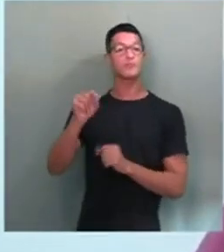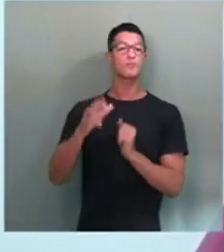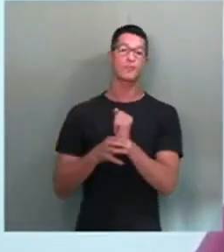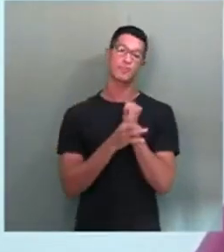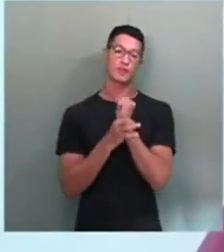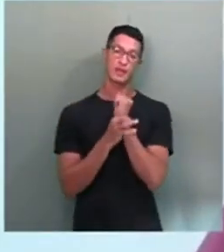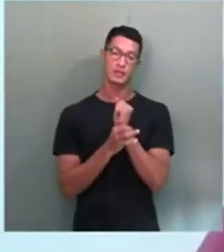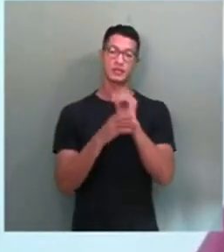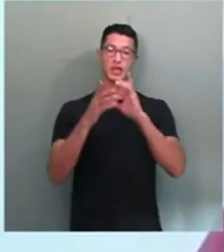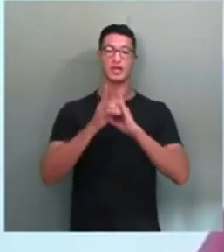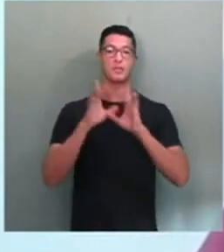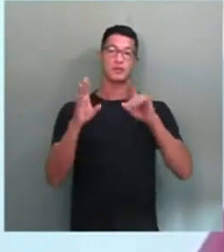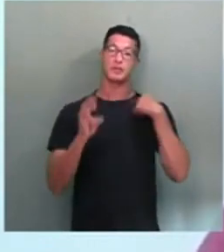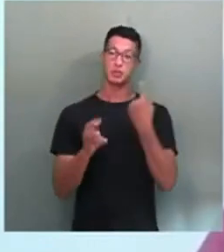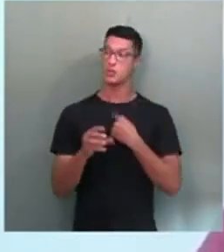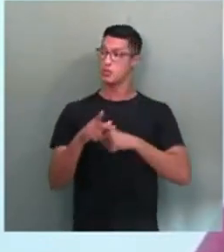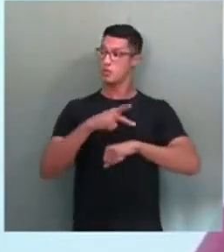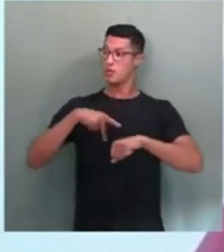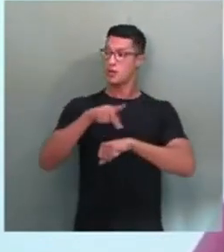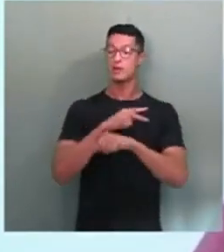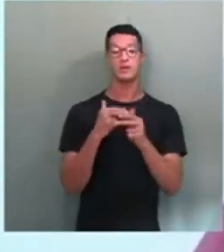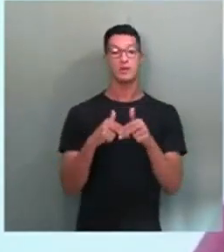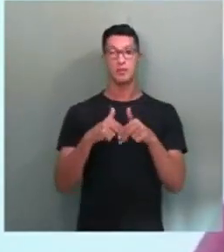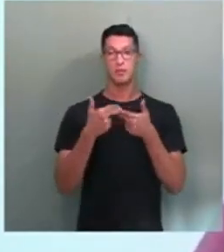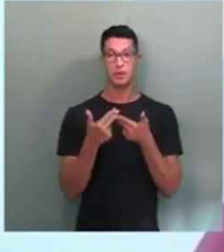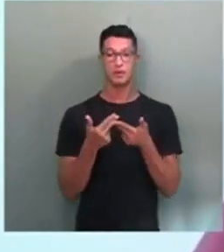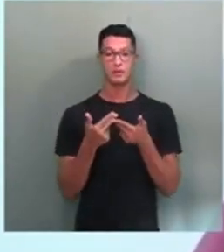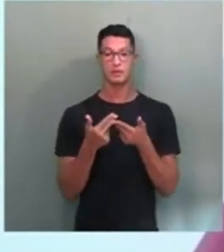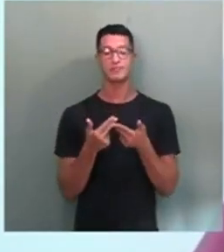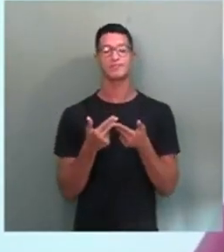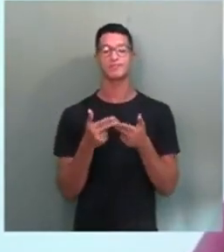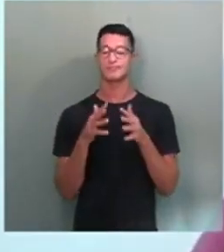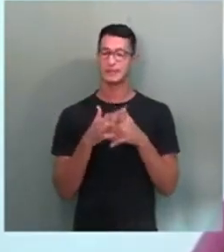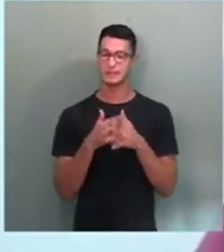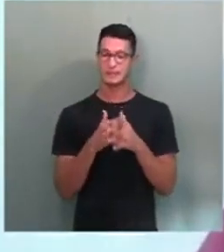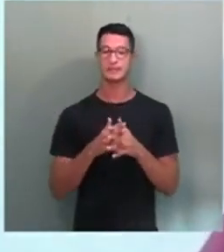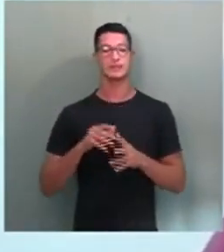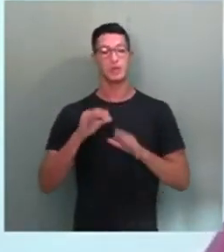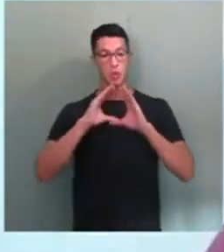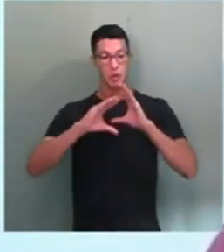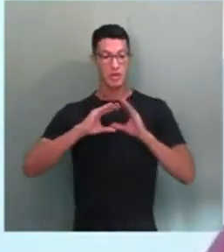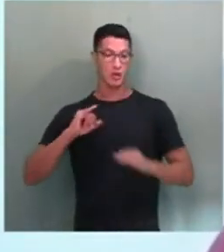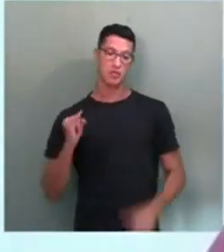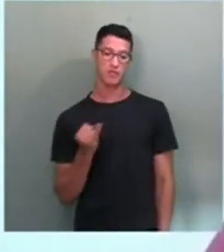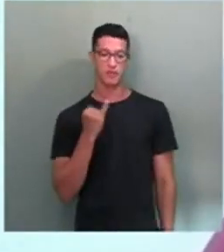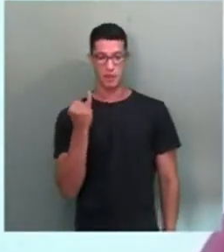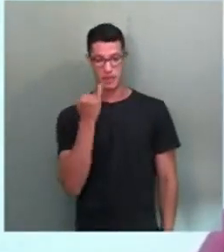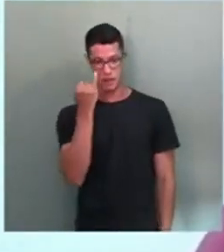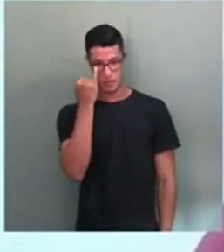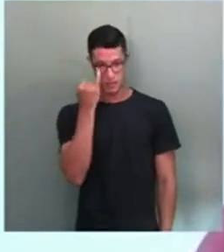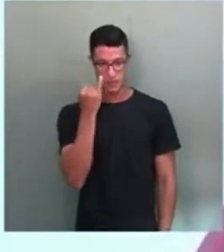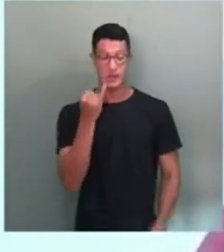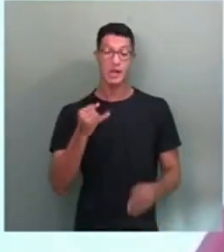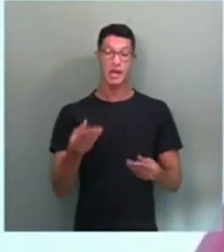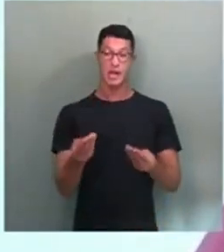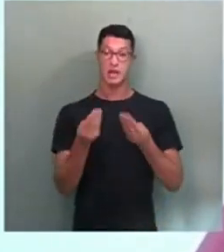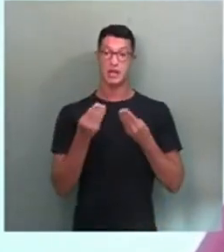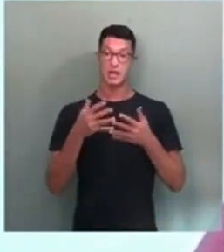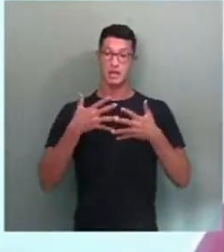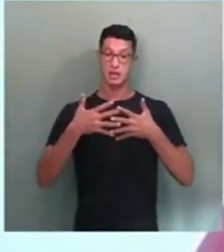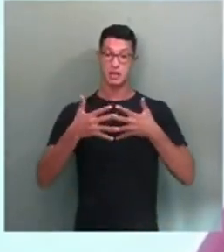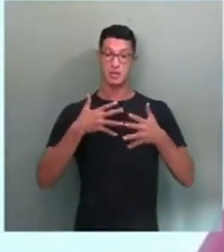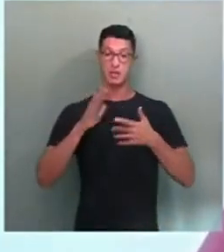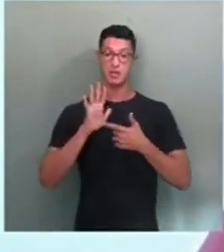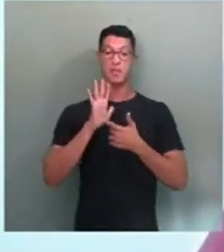garante a democracia no nosso país e, por isso, a comunicação é fundamental. Ela traz a transparência, ela mostra